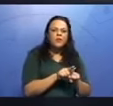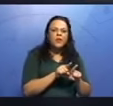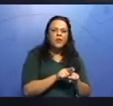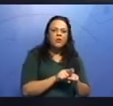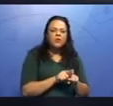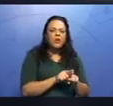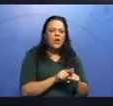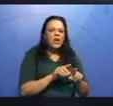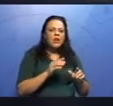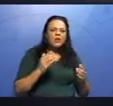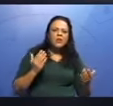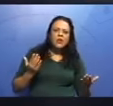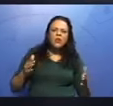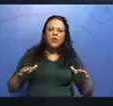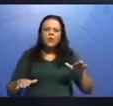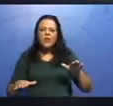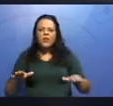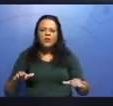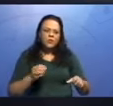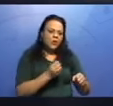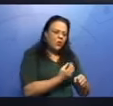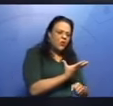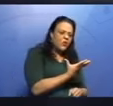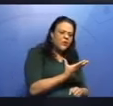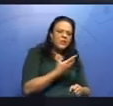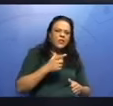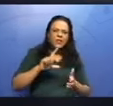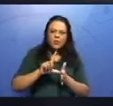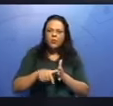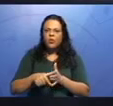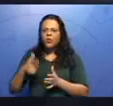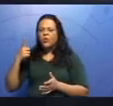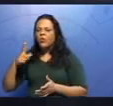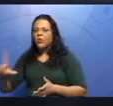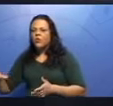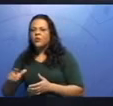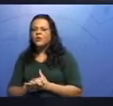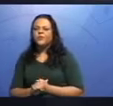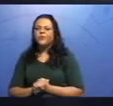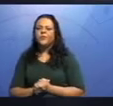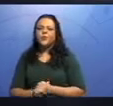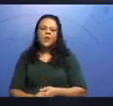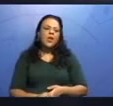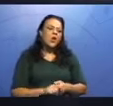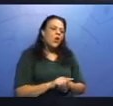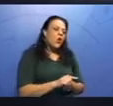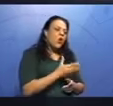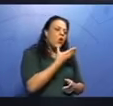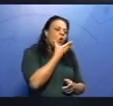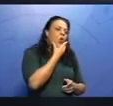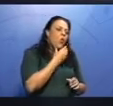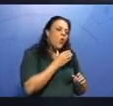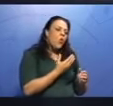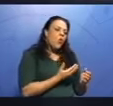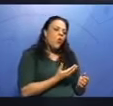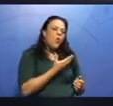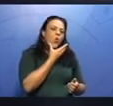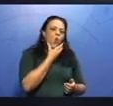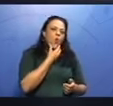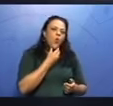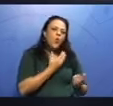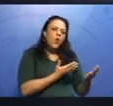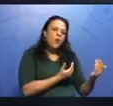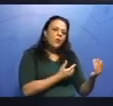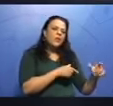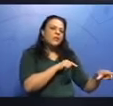uma coisa, ora outra. O rapaz trabalha ou estuda? Ora o rapaz estuda, ora o